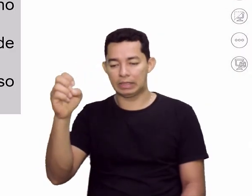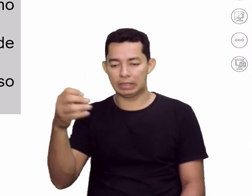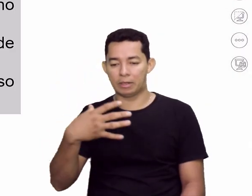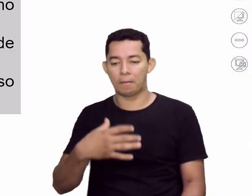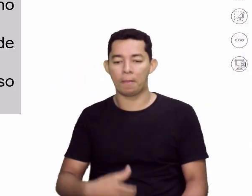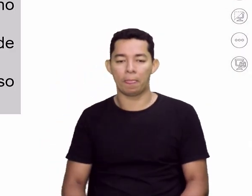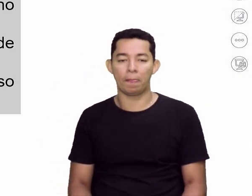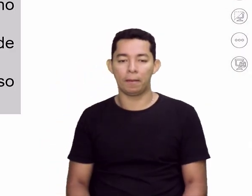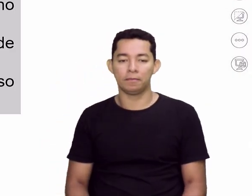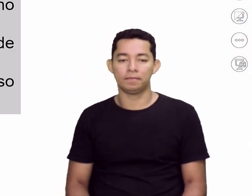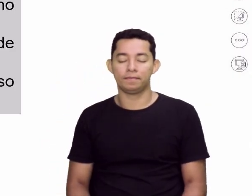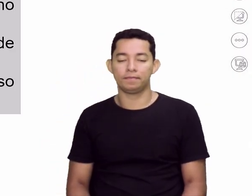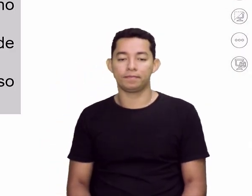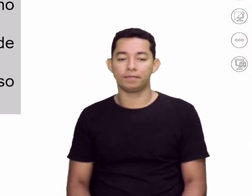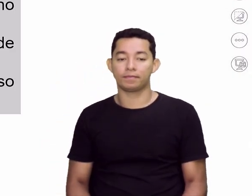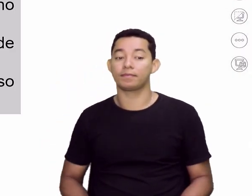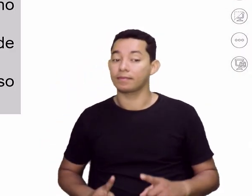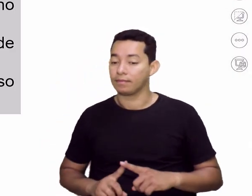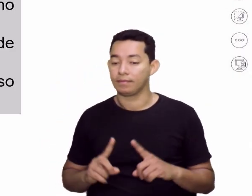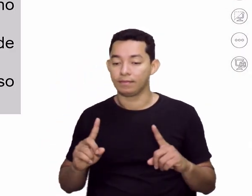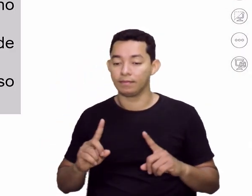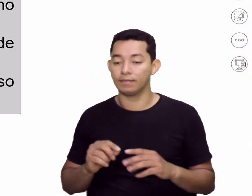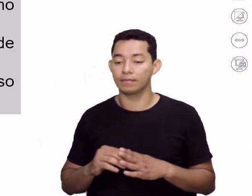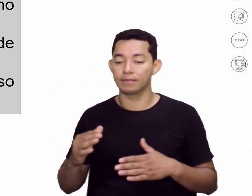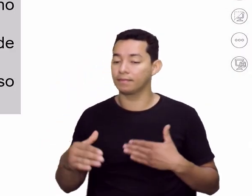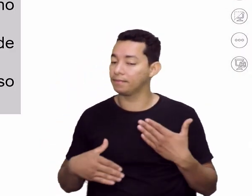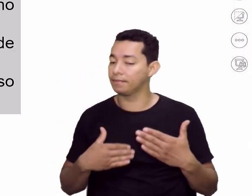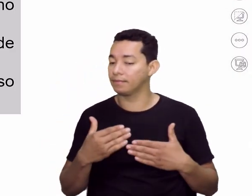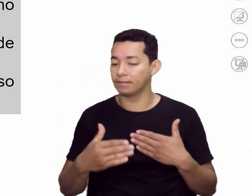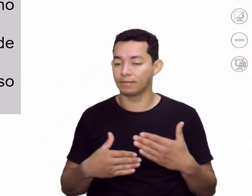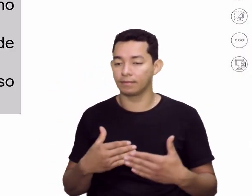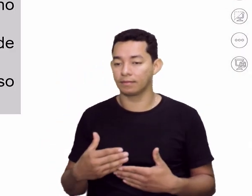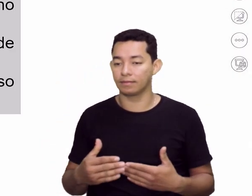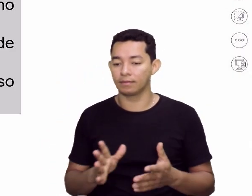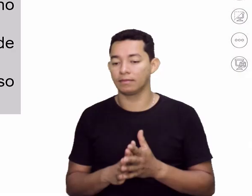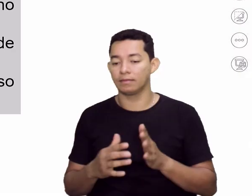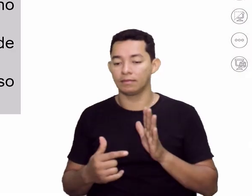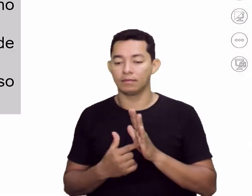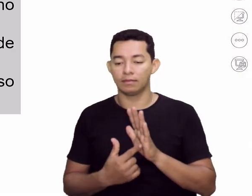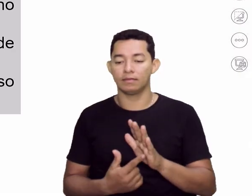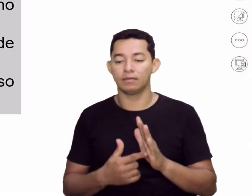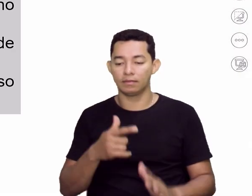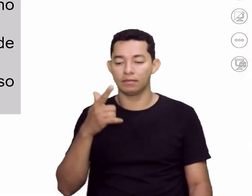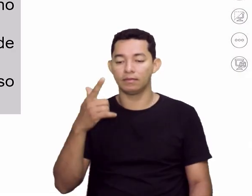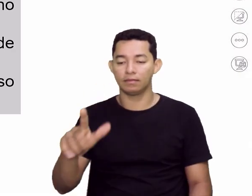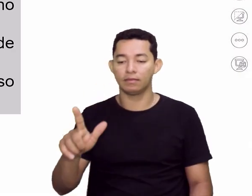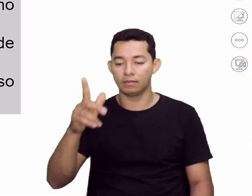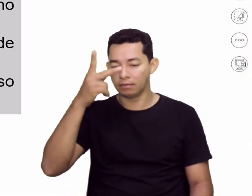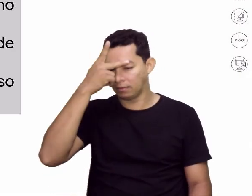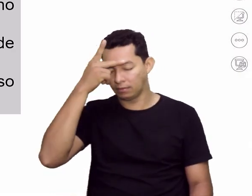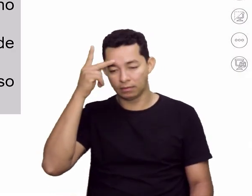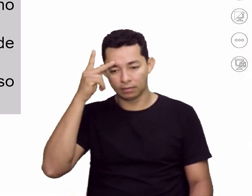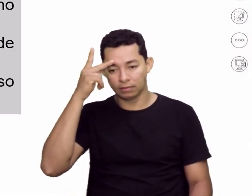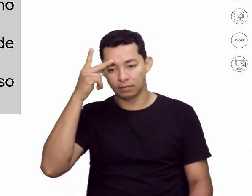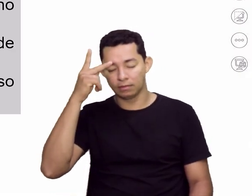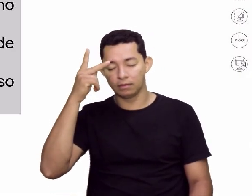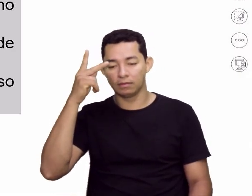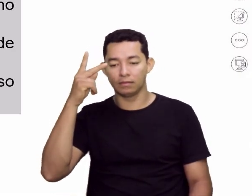inovação. Mas, né, o tempo passa, e vão aparecendo outros caras que descobrem